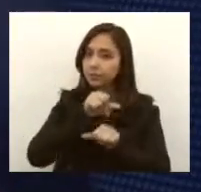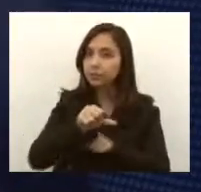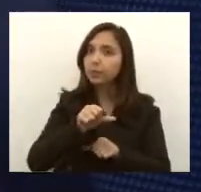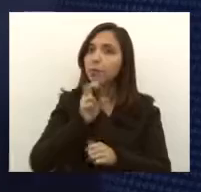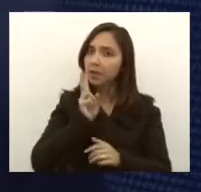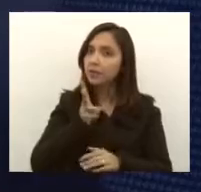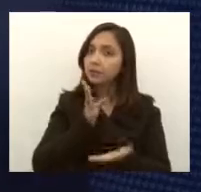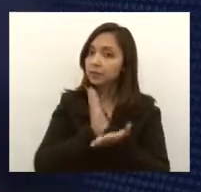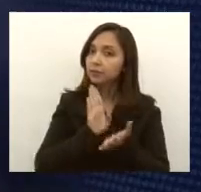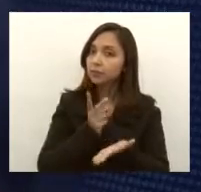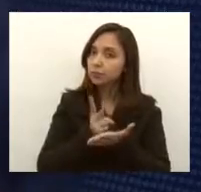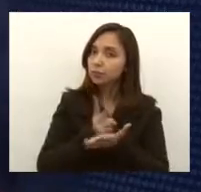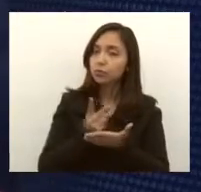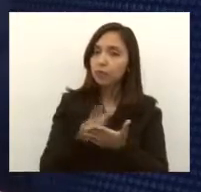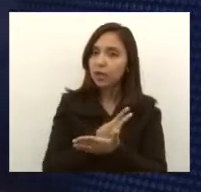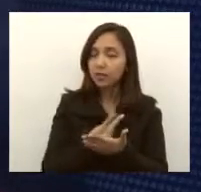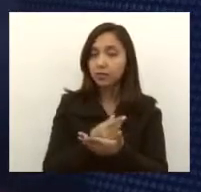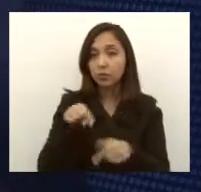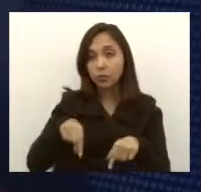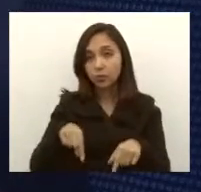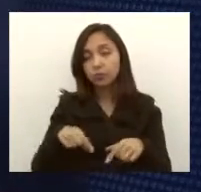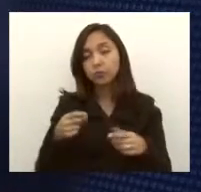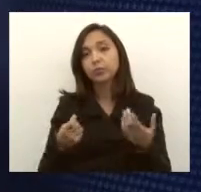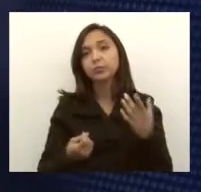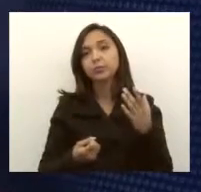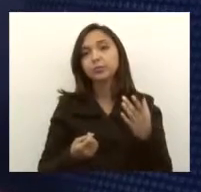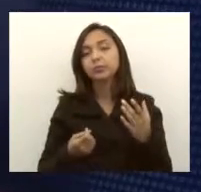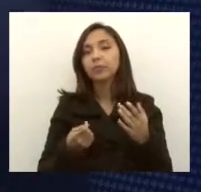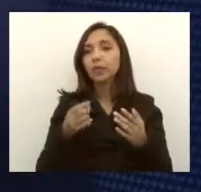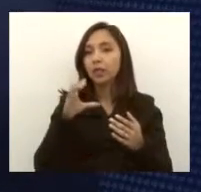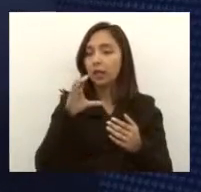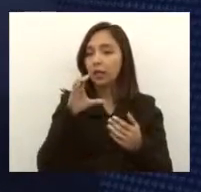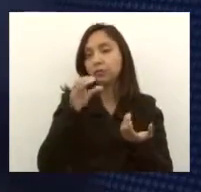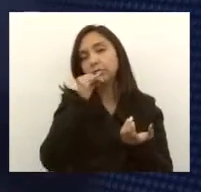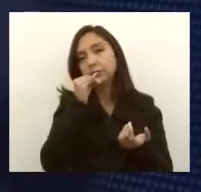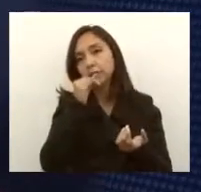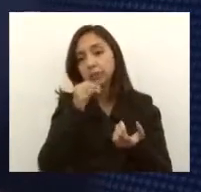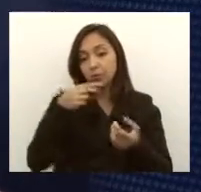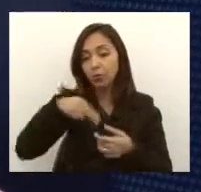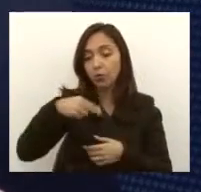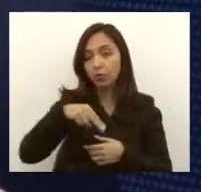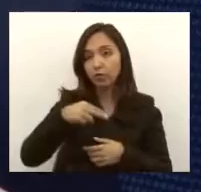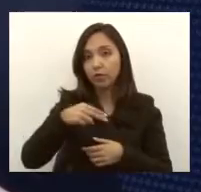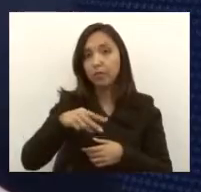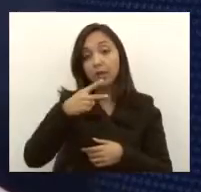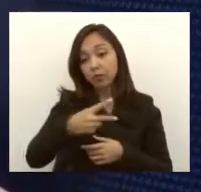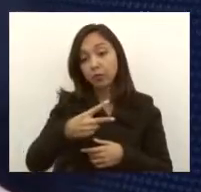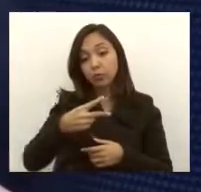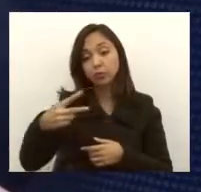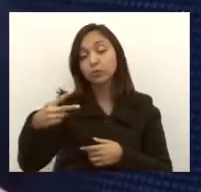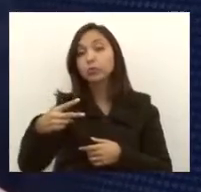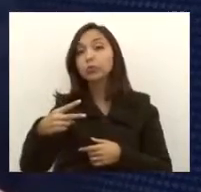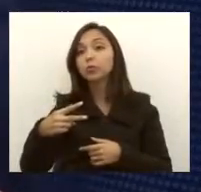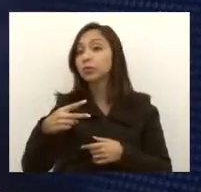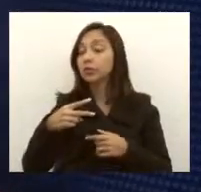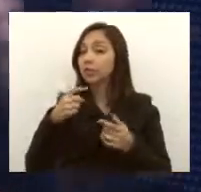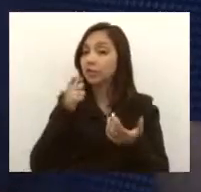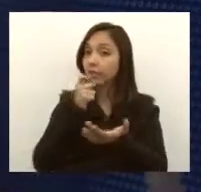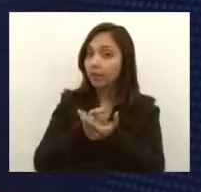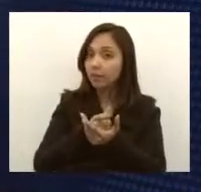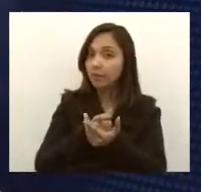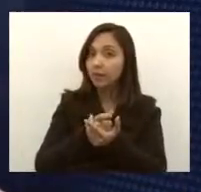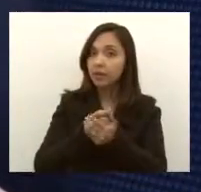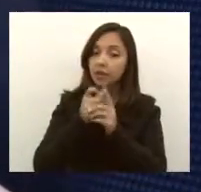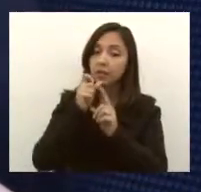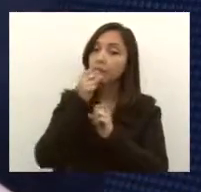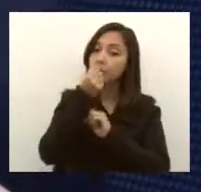ainda continua errado. O cara hoje abre um consultório dentário em novembro, ele não vai pagar 2/12, ele vai pagar o imposto do